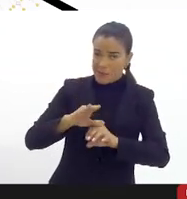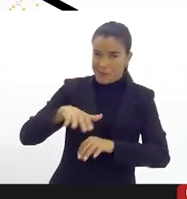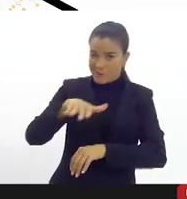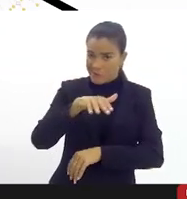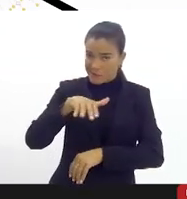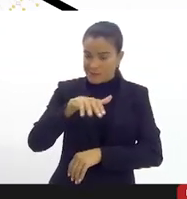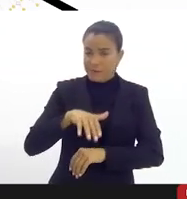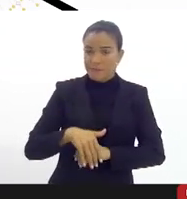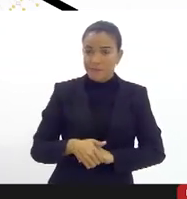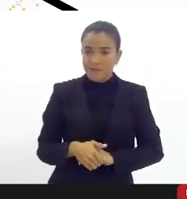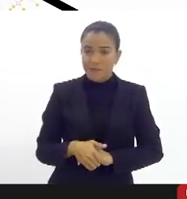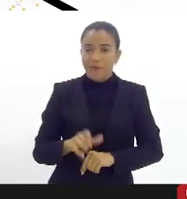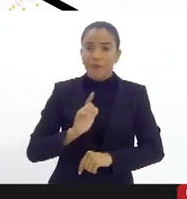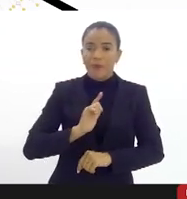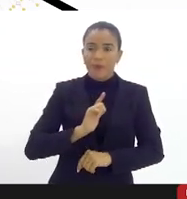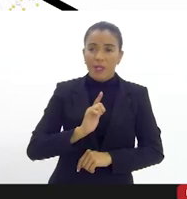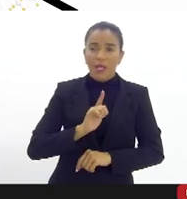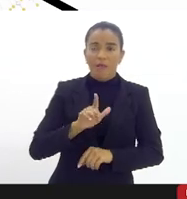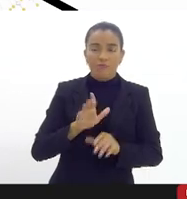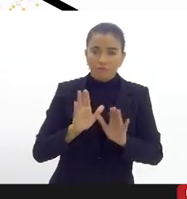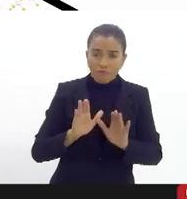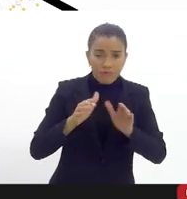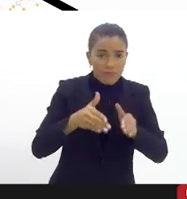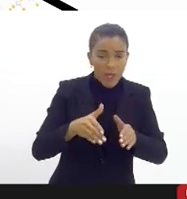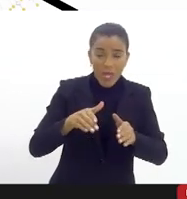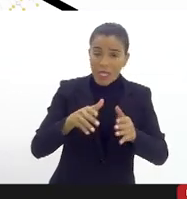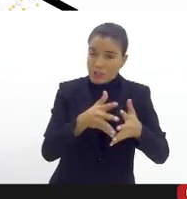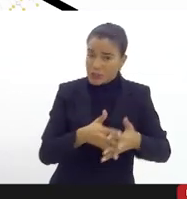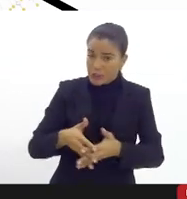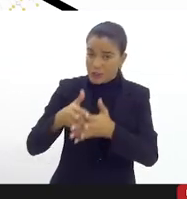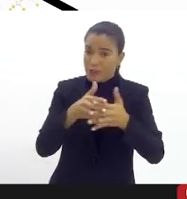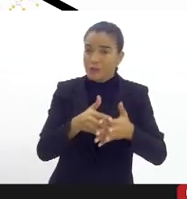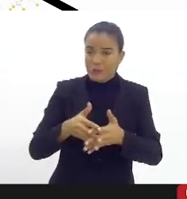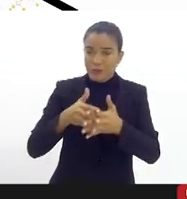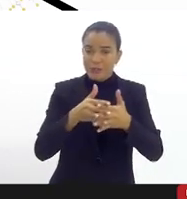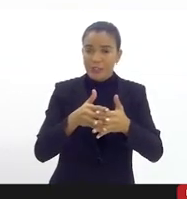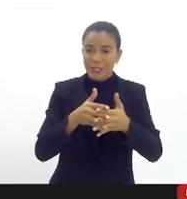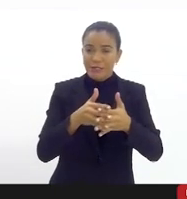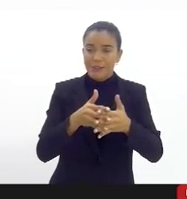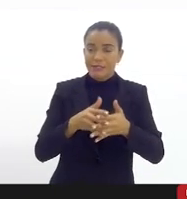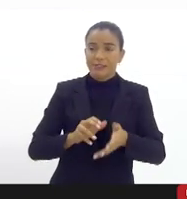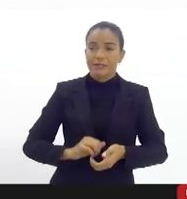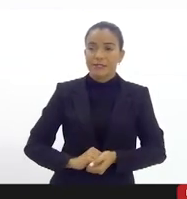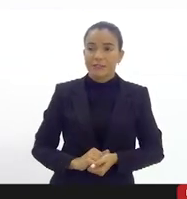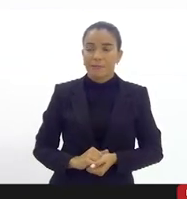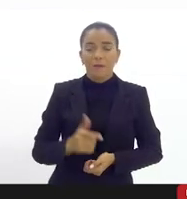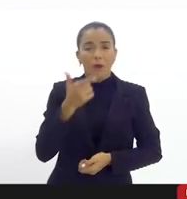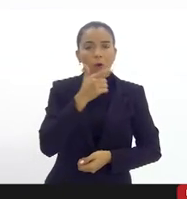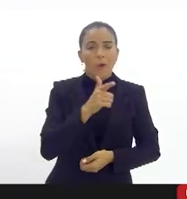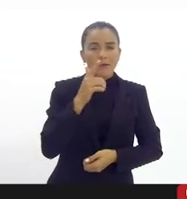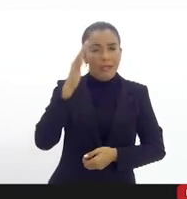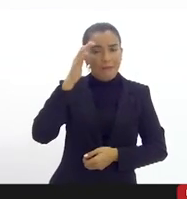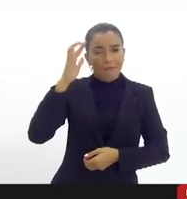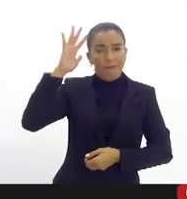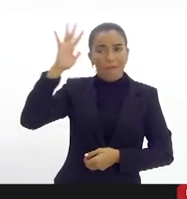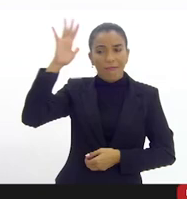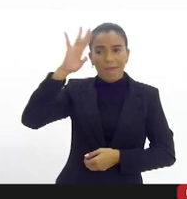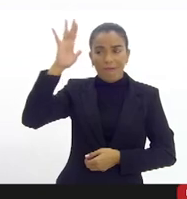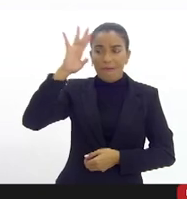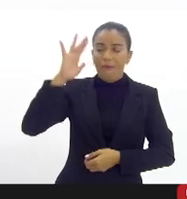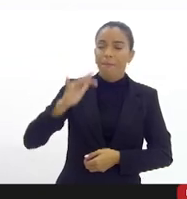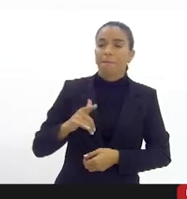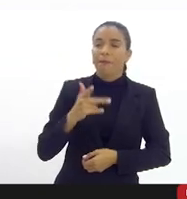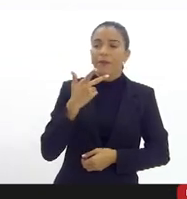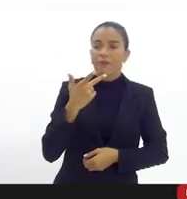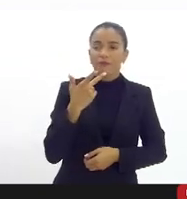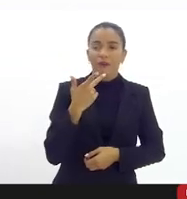mundo esses Fundos sobretudo estadunidenses né para vocês terem uma ideia a gente tá falando né